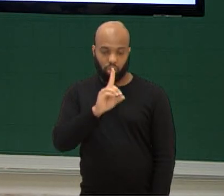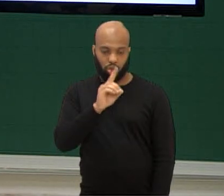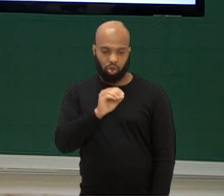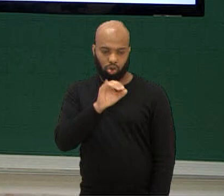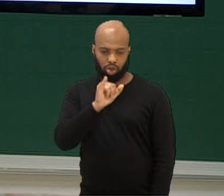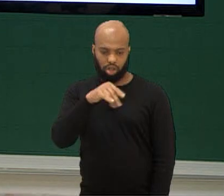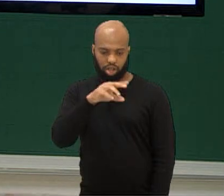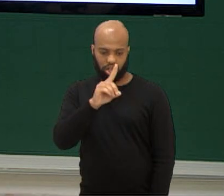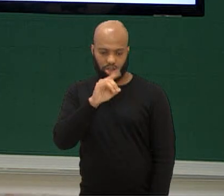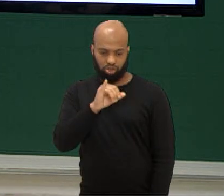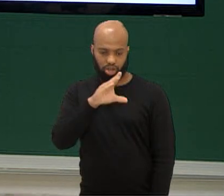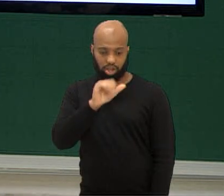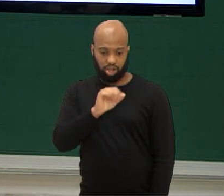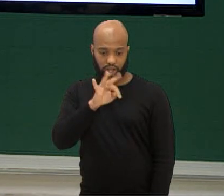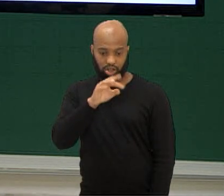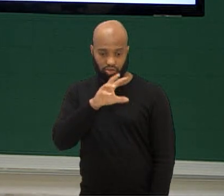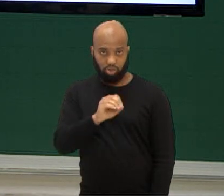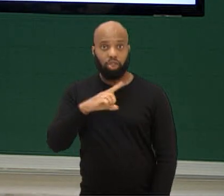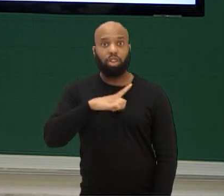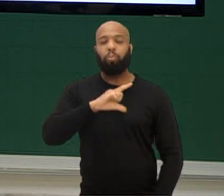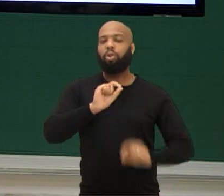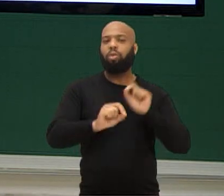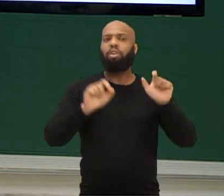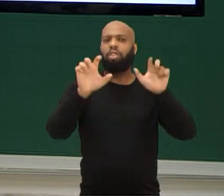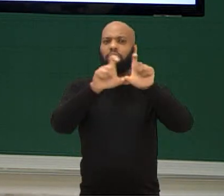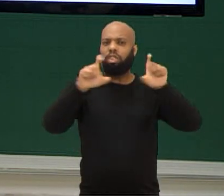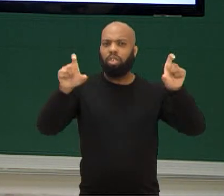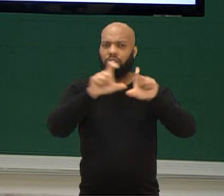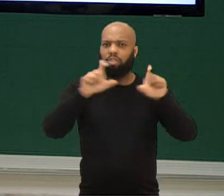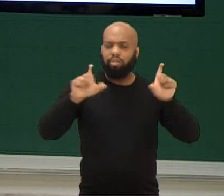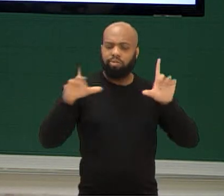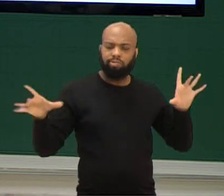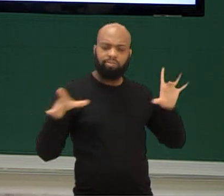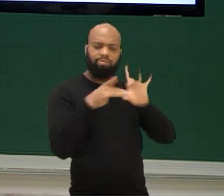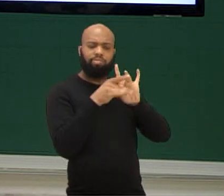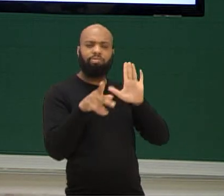são relacionadas ao arte e à